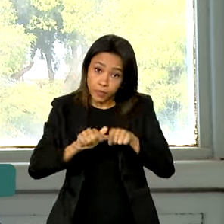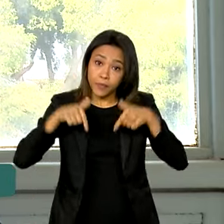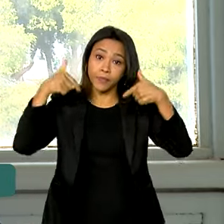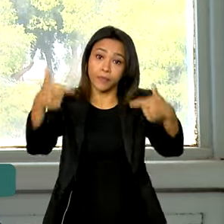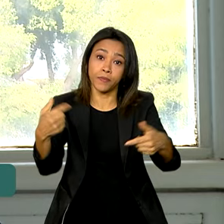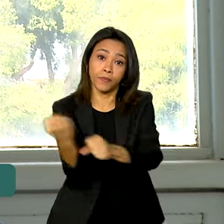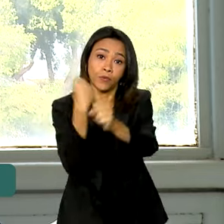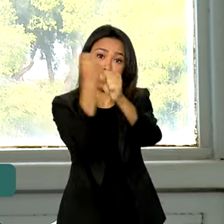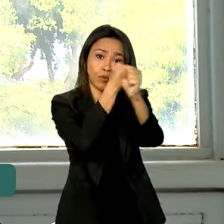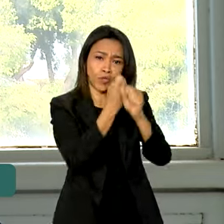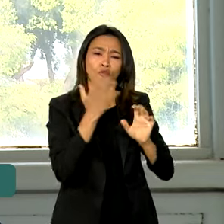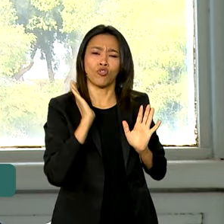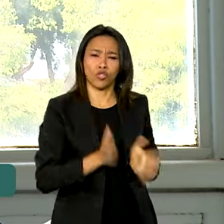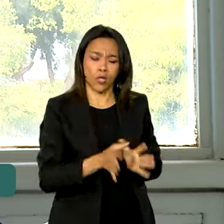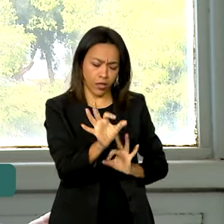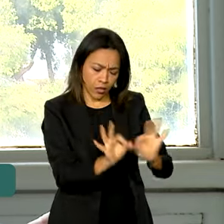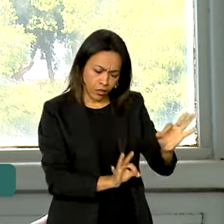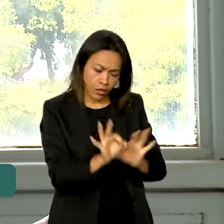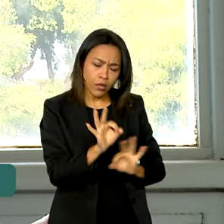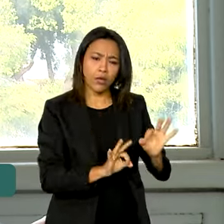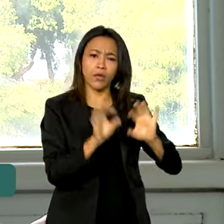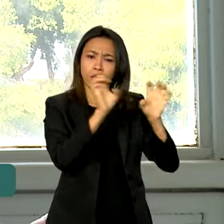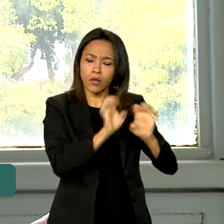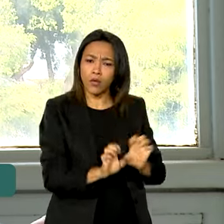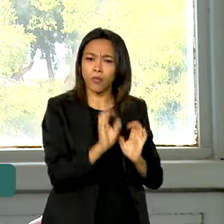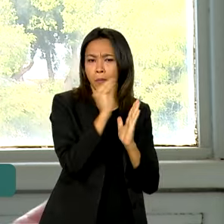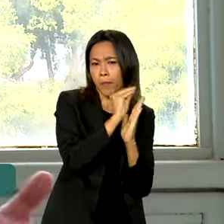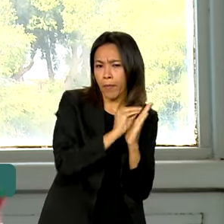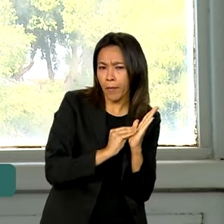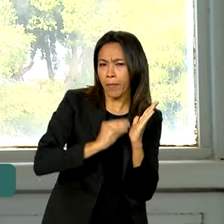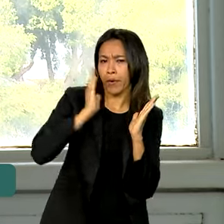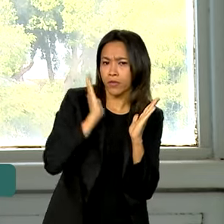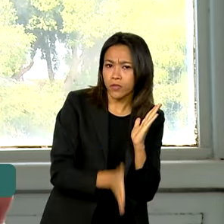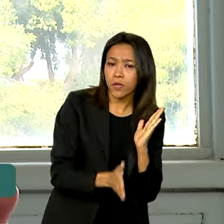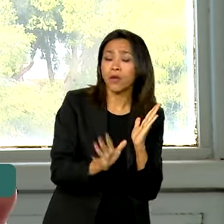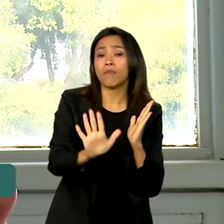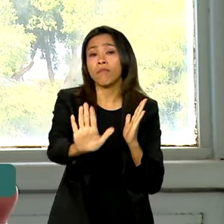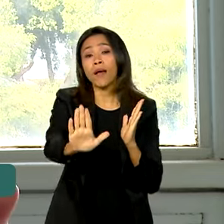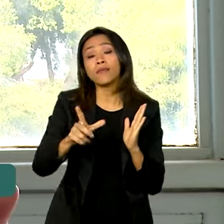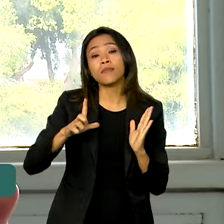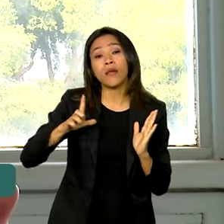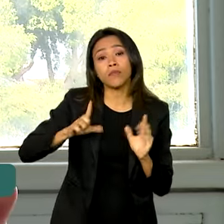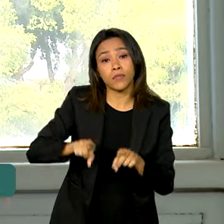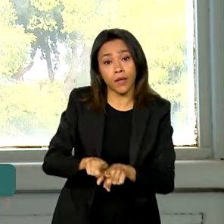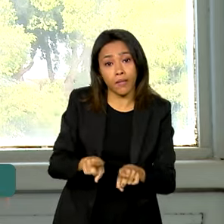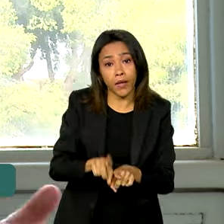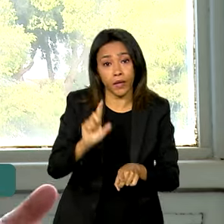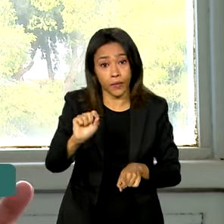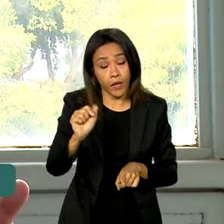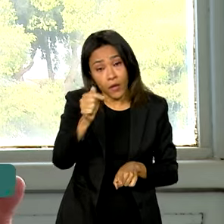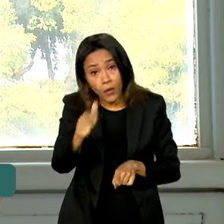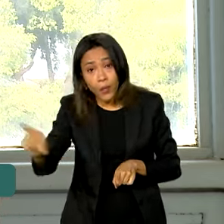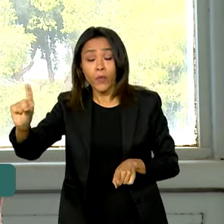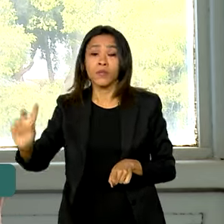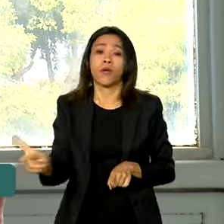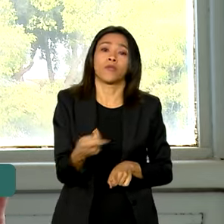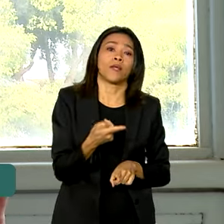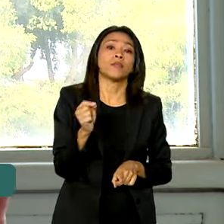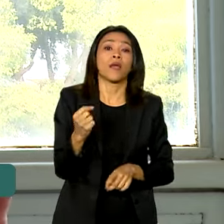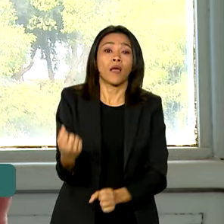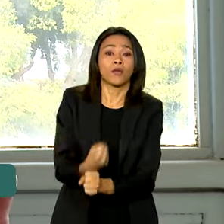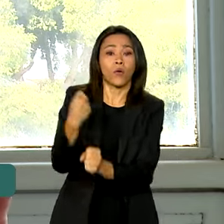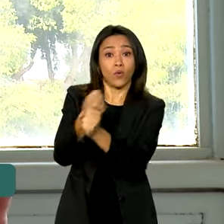possibilidade de estruturas já montadas serem absorvidas pelas instituições, mas também a gente tem a outra situação, que é a